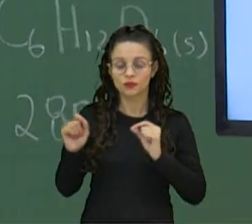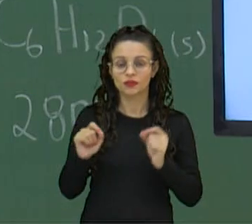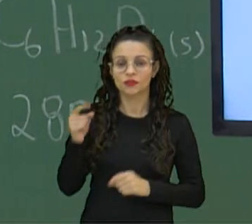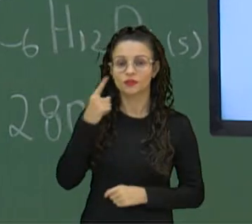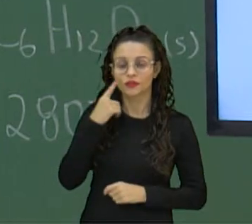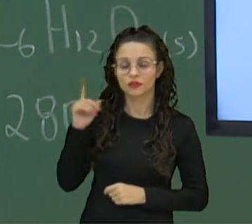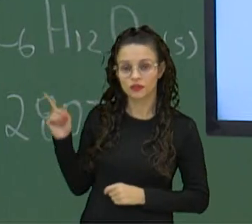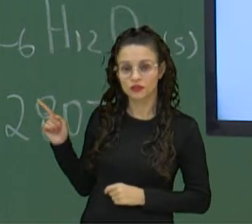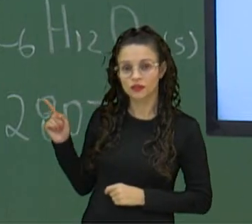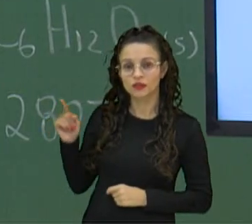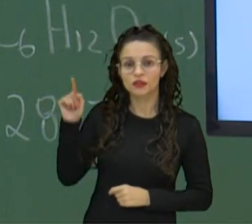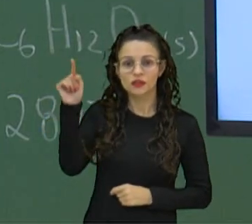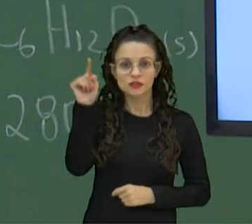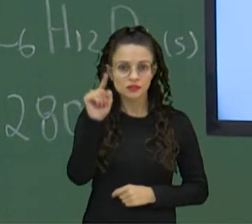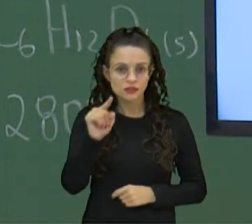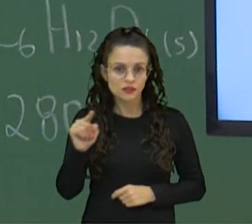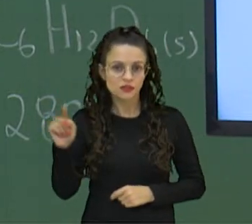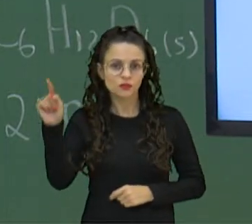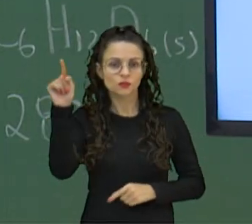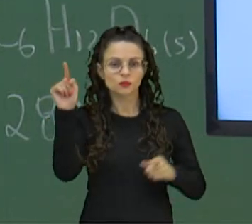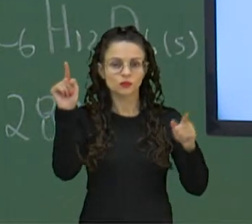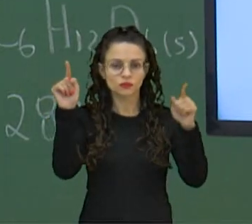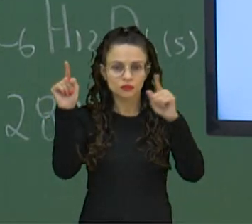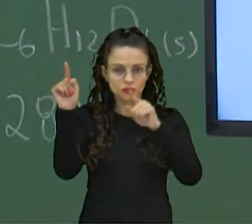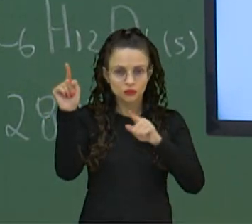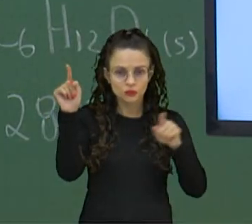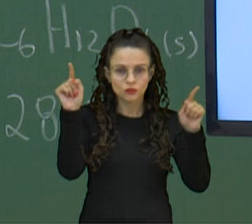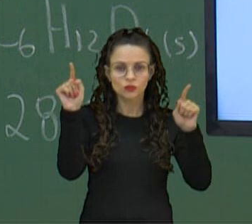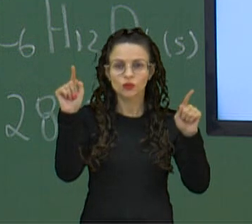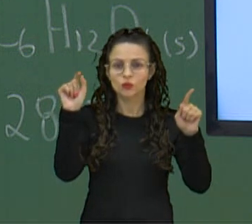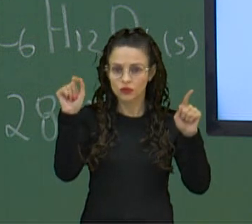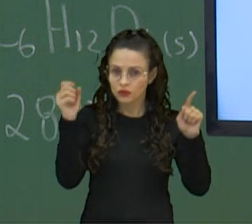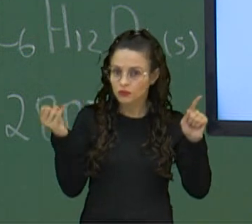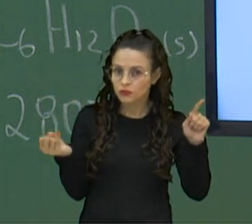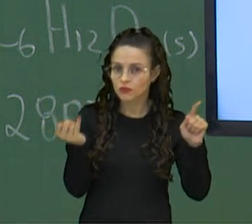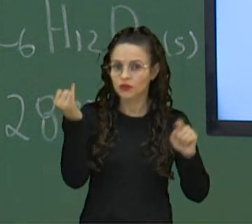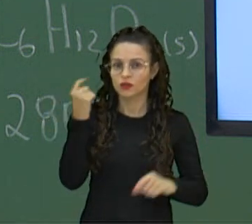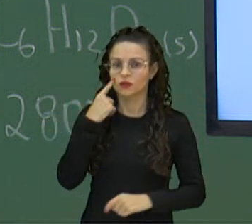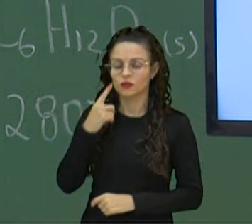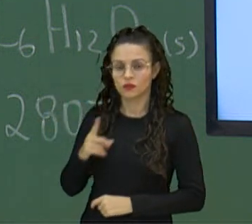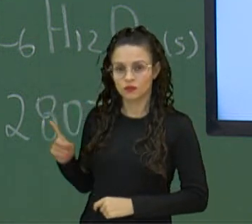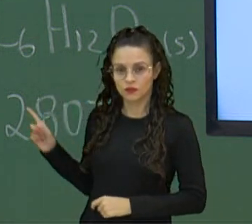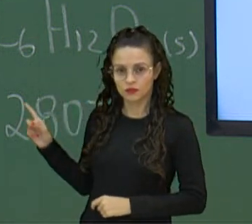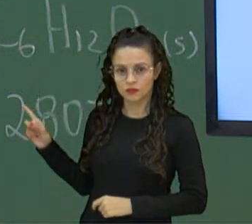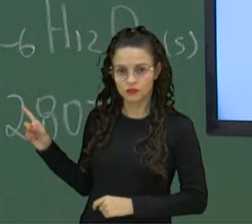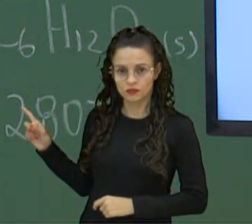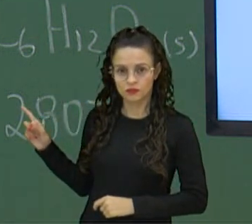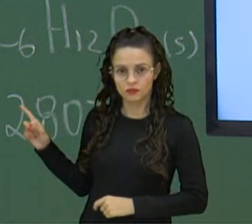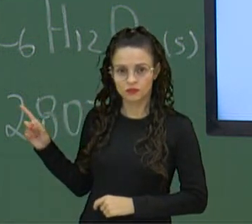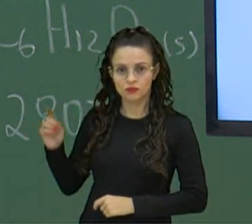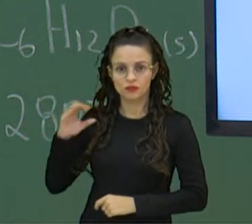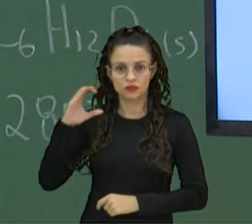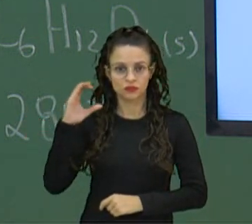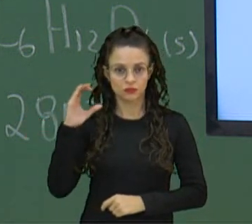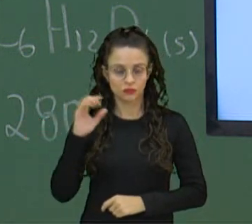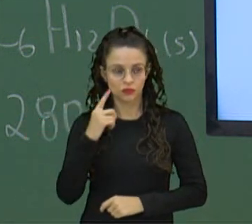circular aquelas substâncias que são do meu interesse. Então a primeira aqui, que é o carbono sólido,